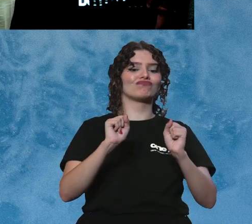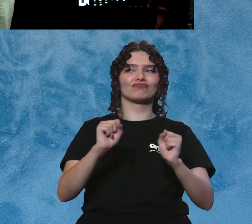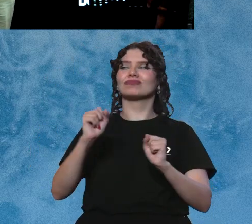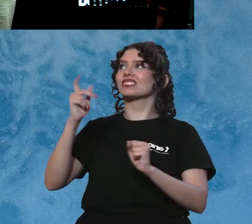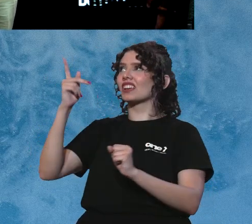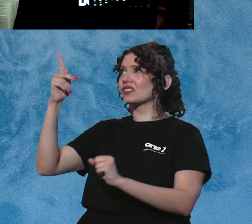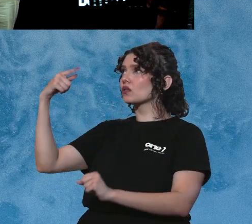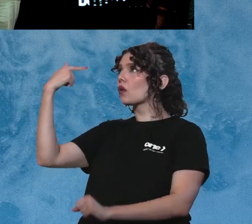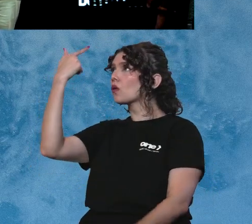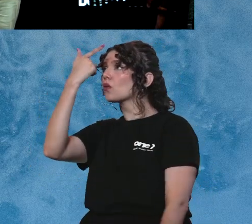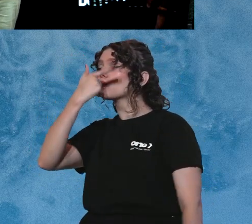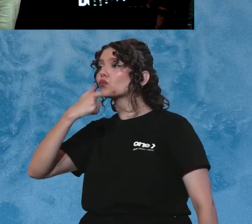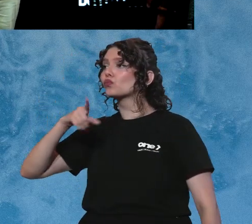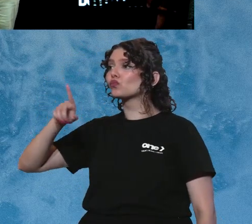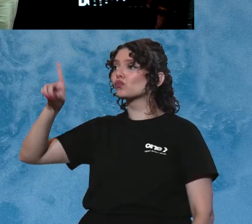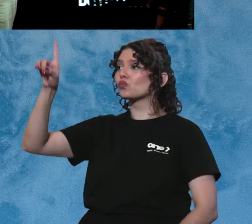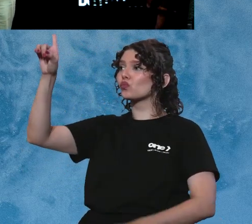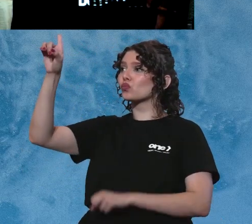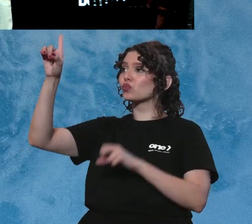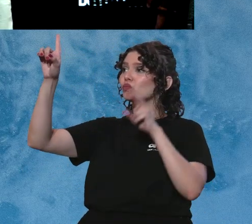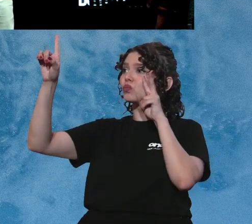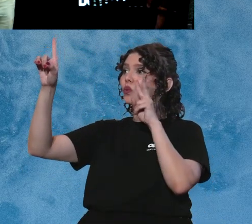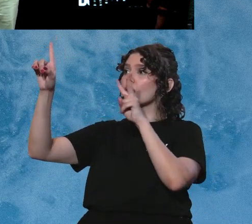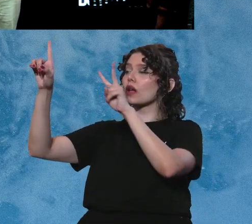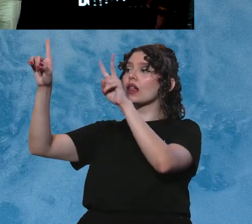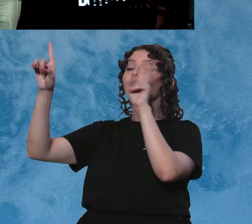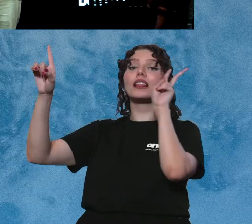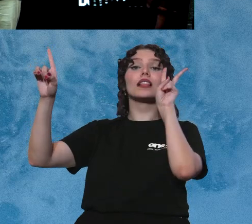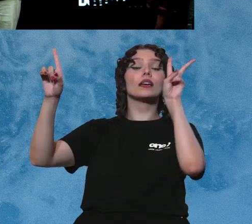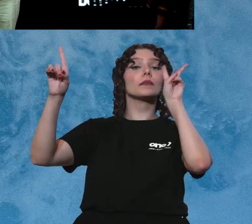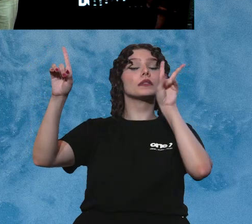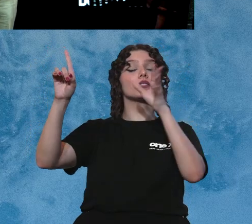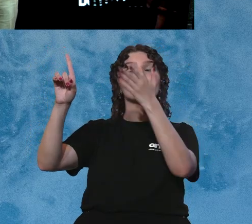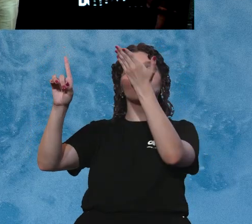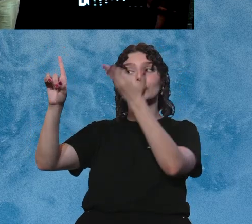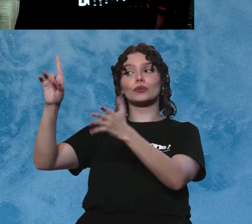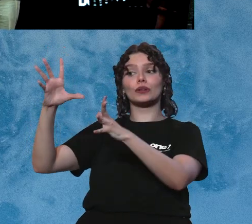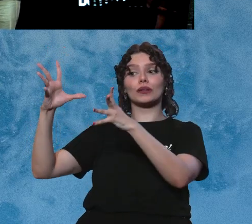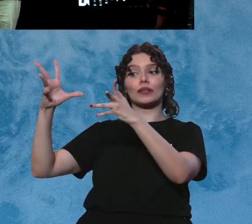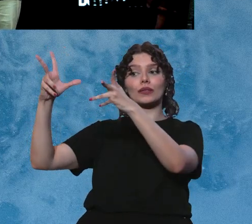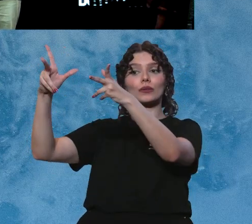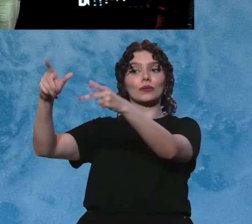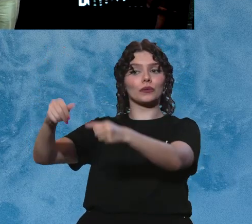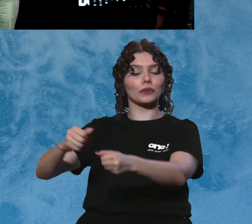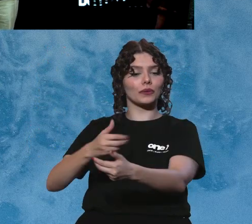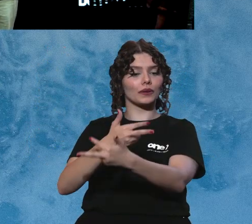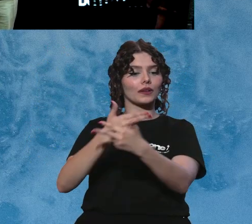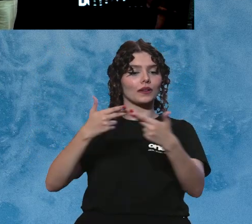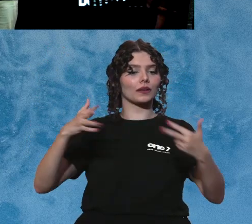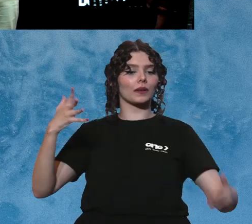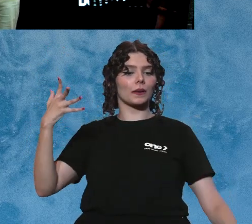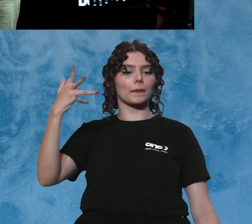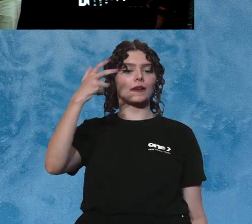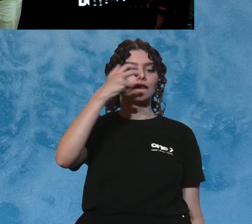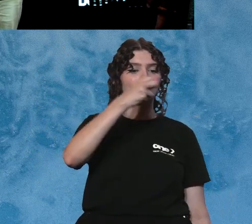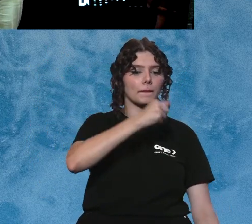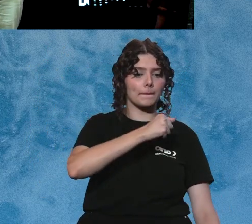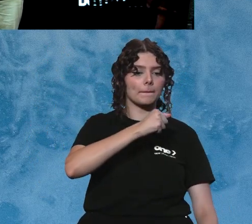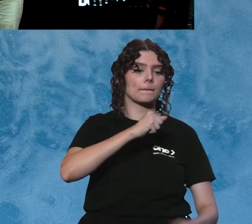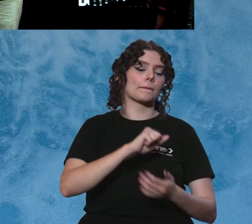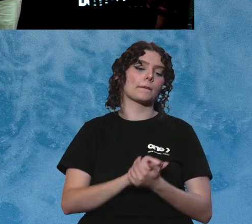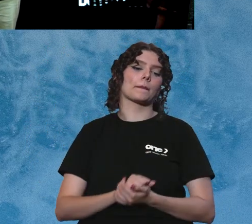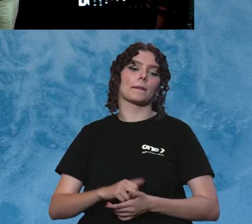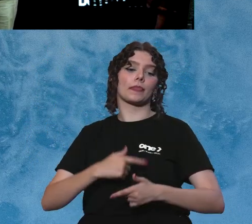sua face. Lembrem-se das maravilhas que ele fez, dos seus prodígios e das ordenanças que pronunciou.